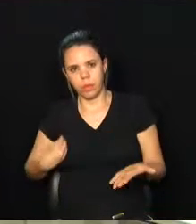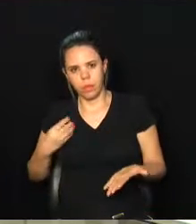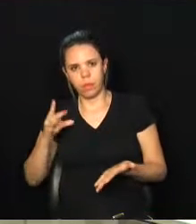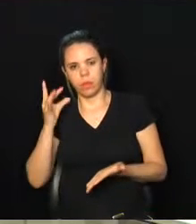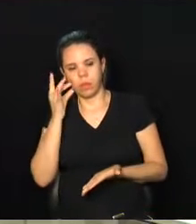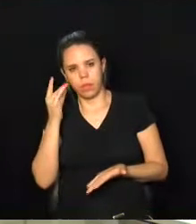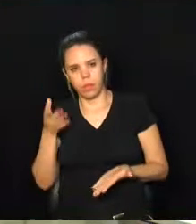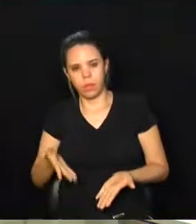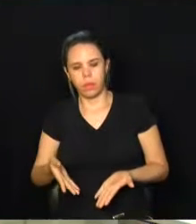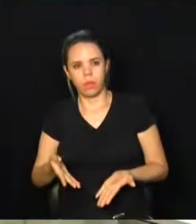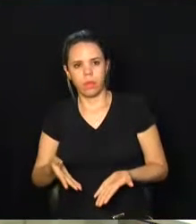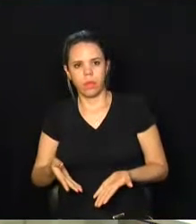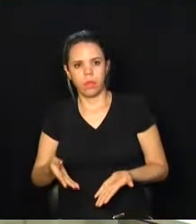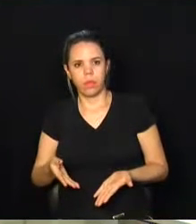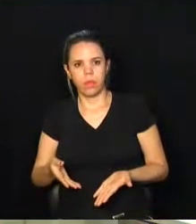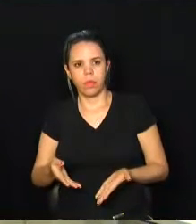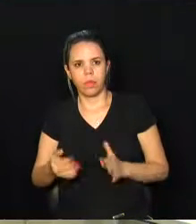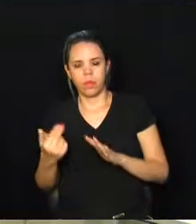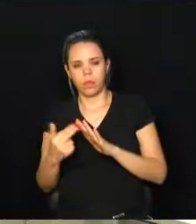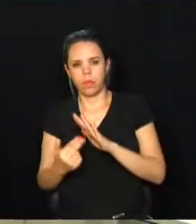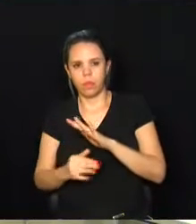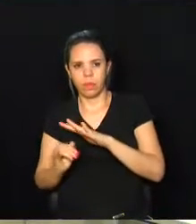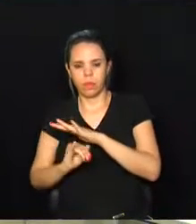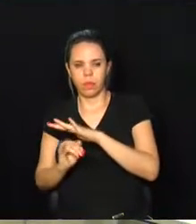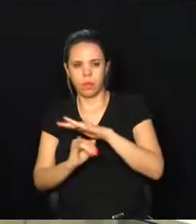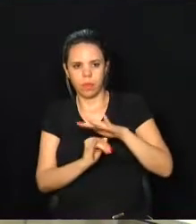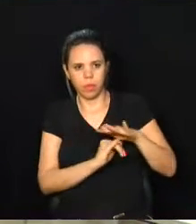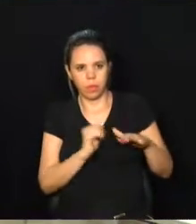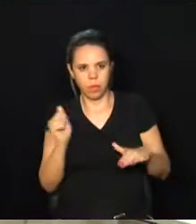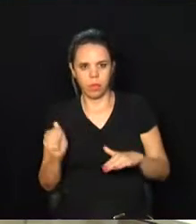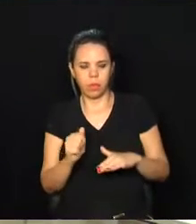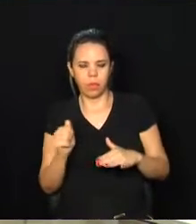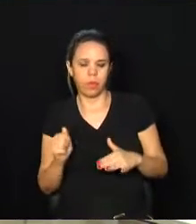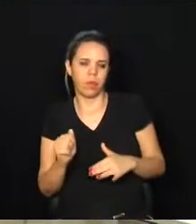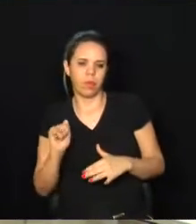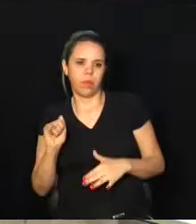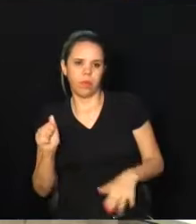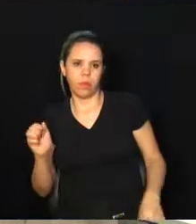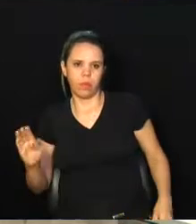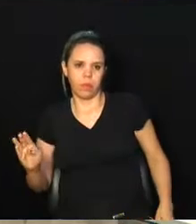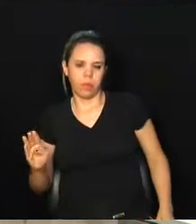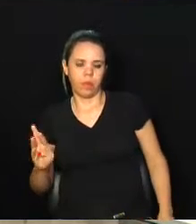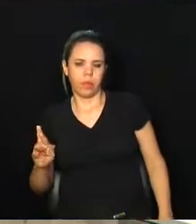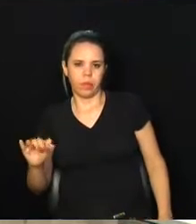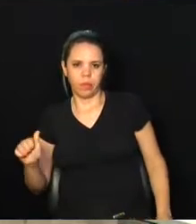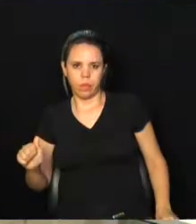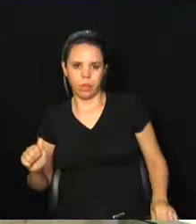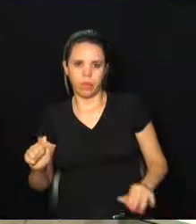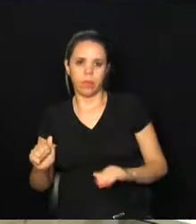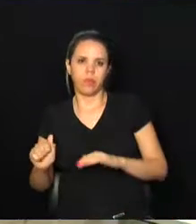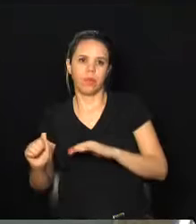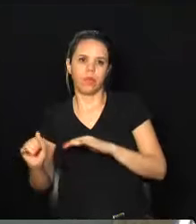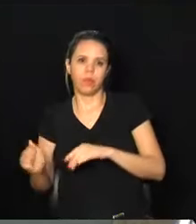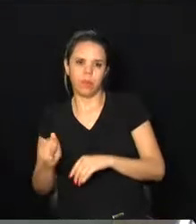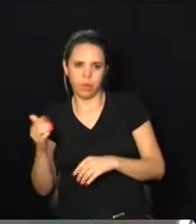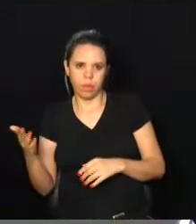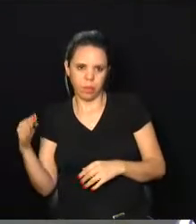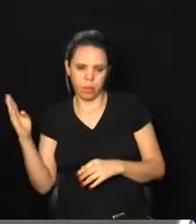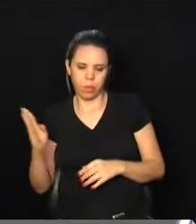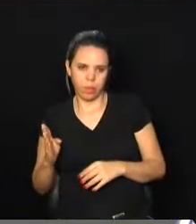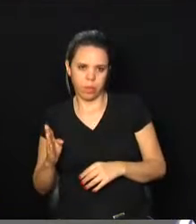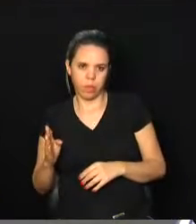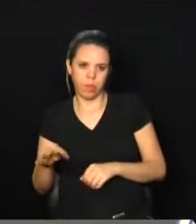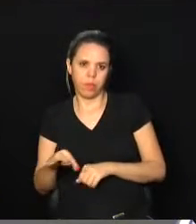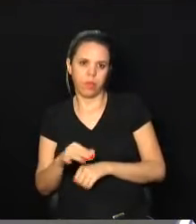né? Sinduscom, Área, IAB e o ASBEAS, né? Que é a Associação Brasileira